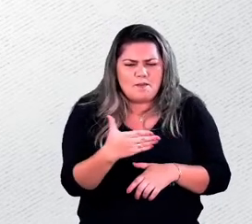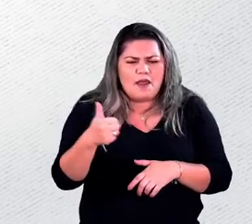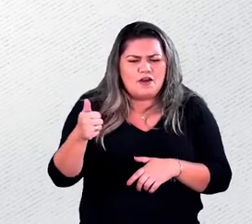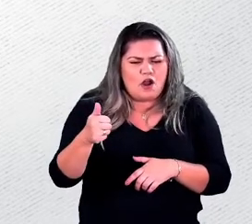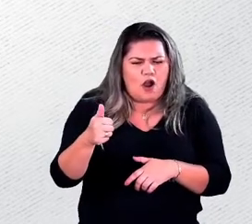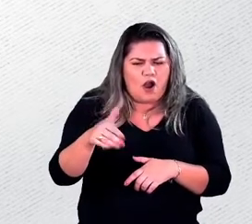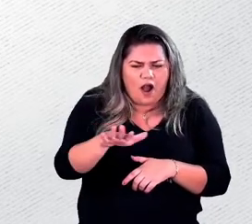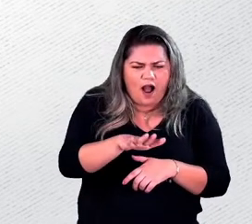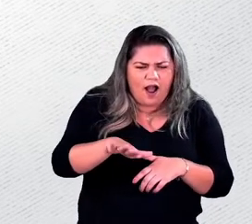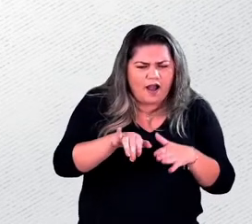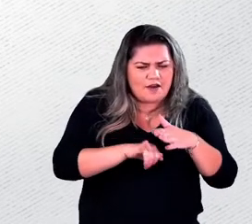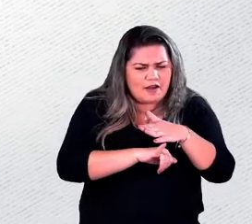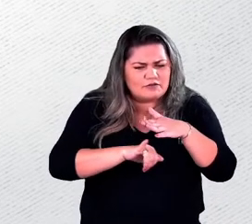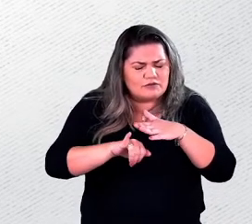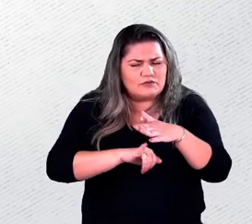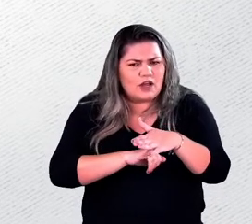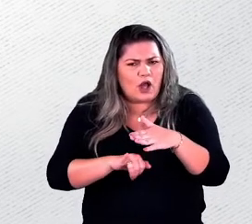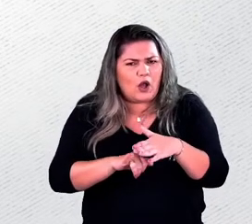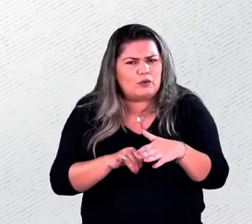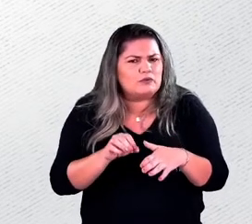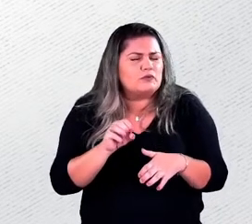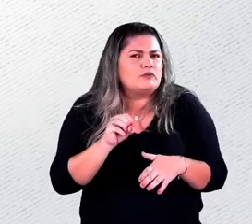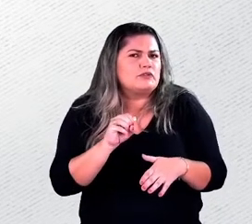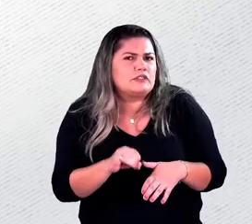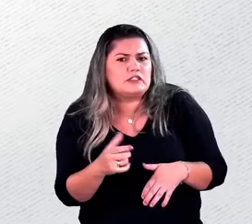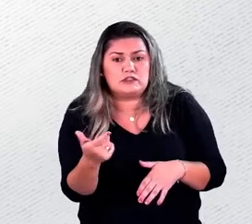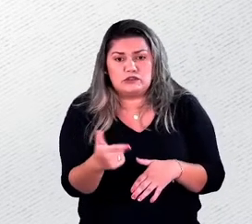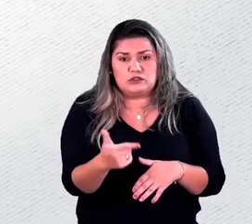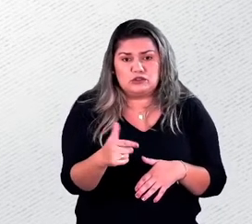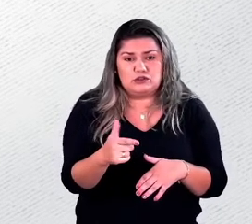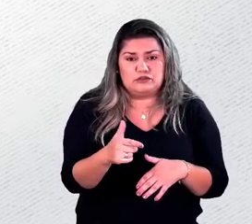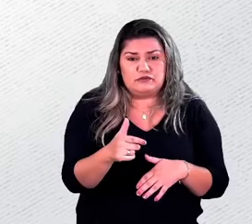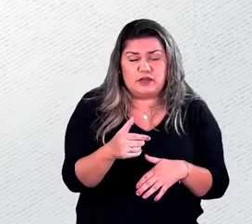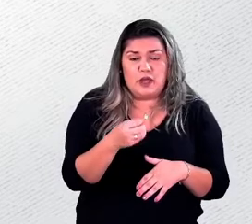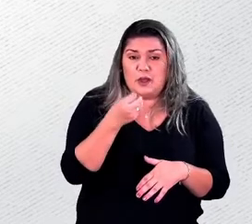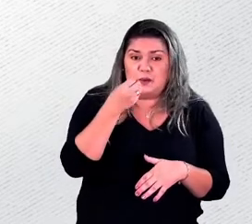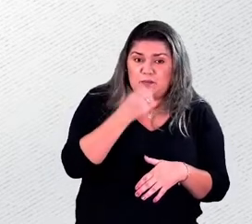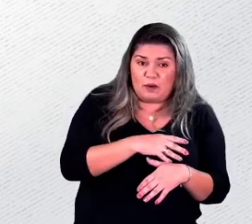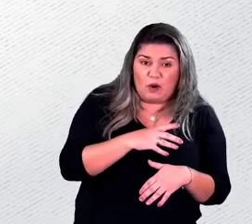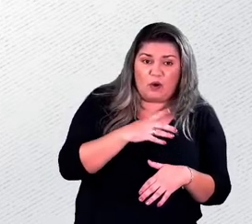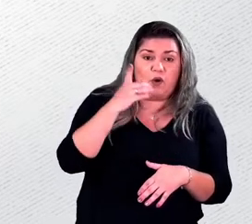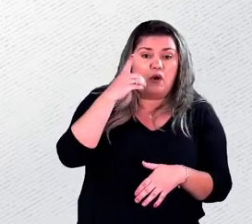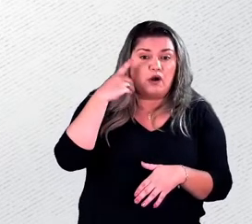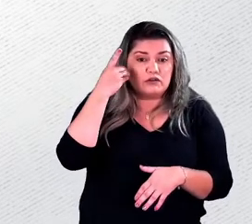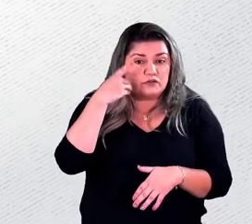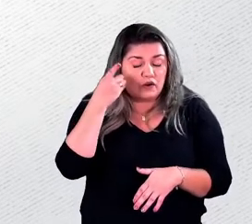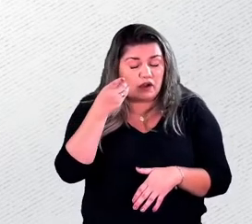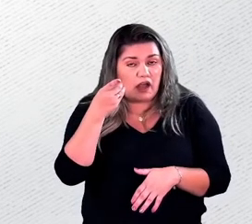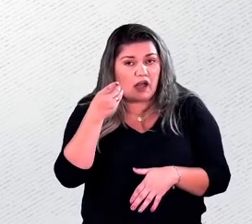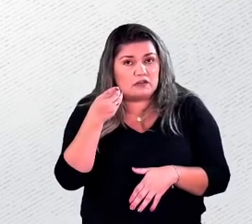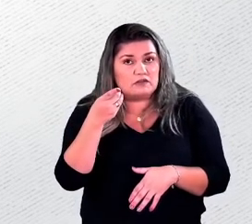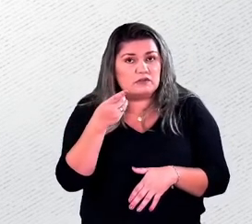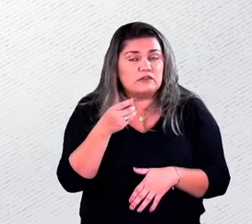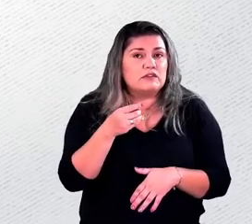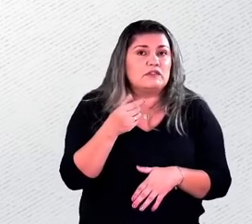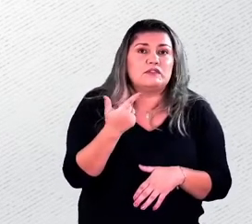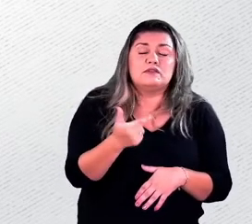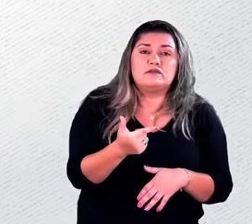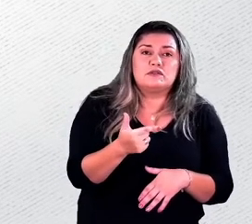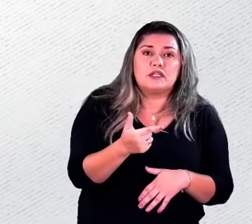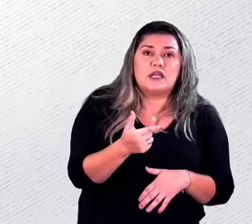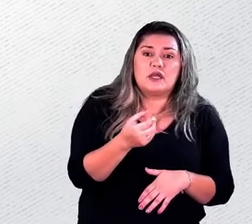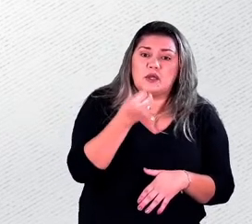um ambiente institucional sem o aprimoramento dos Advogados sem o aprimoramento do setor privado